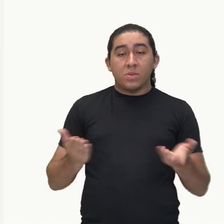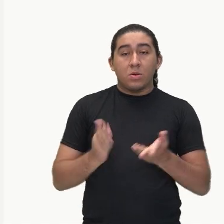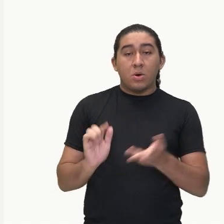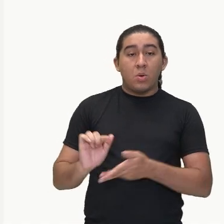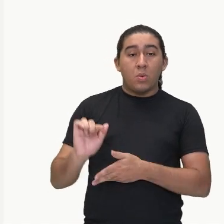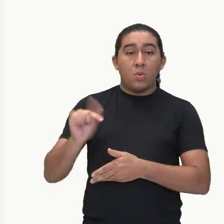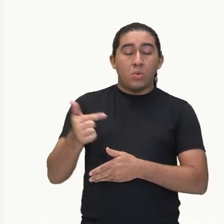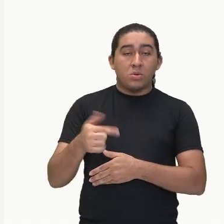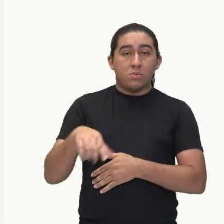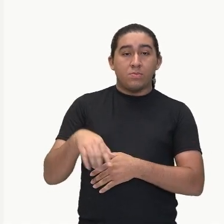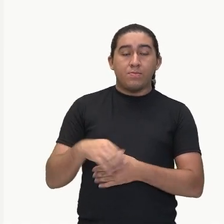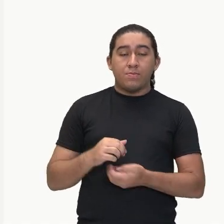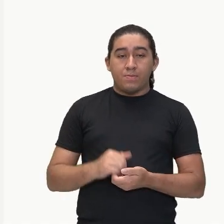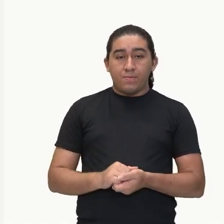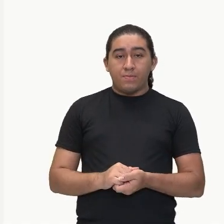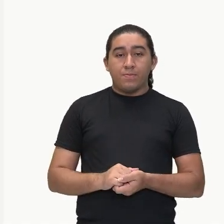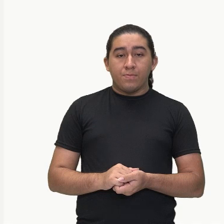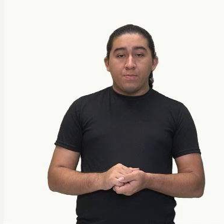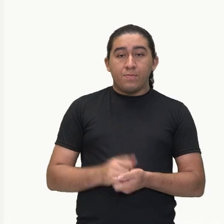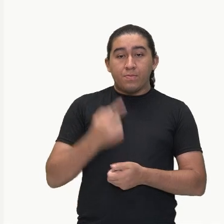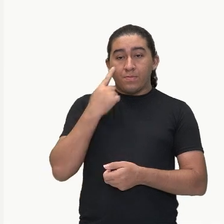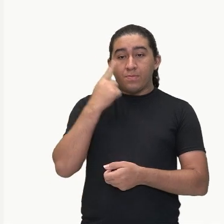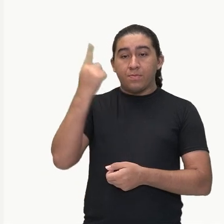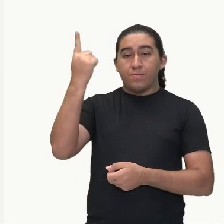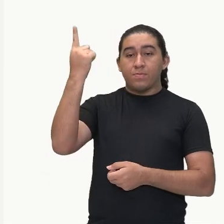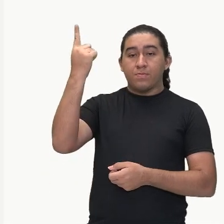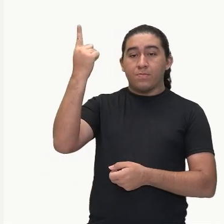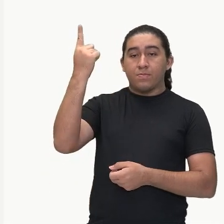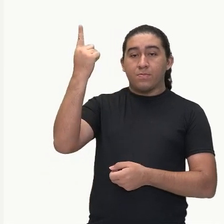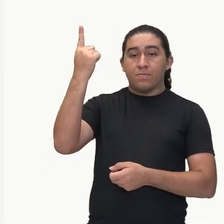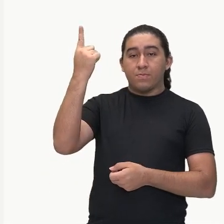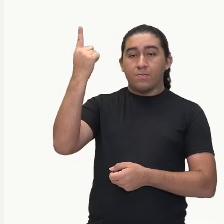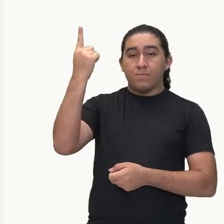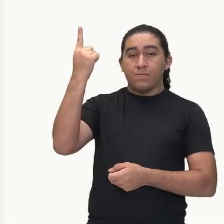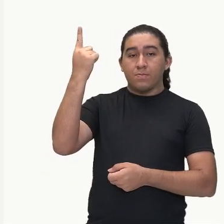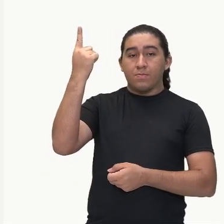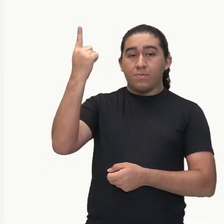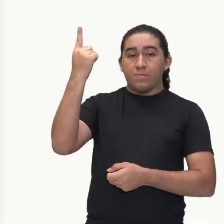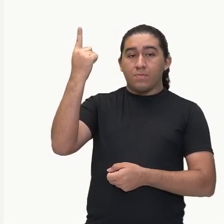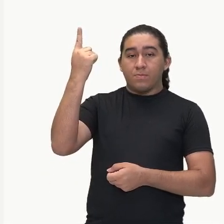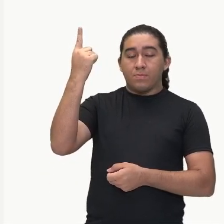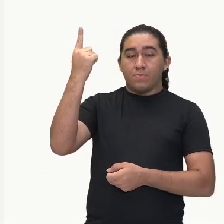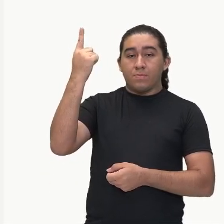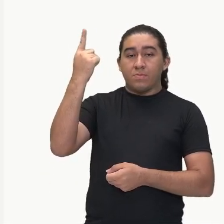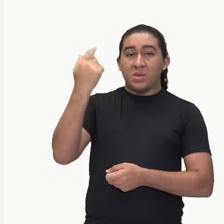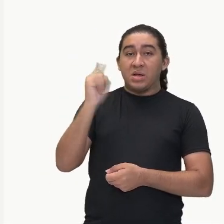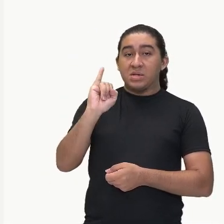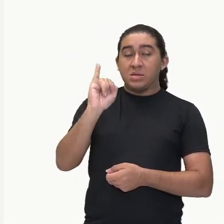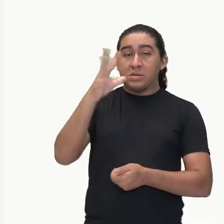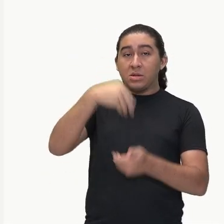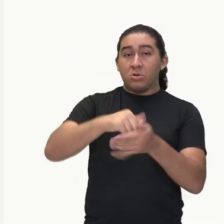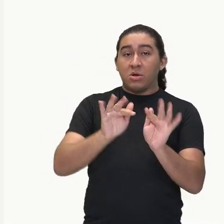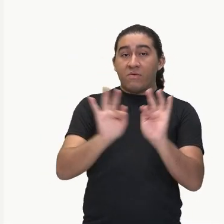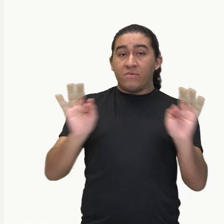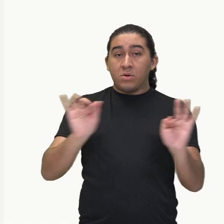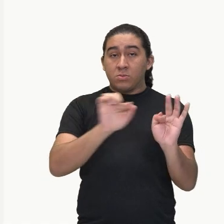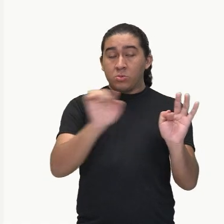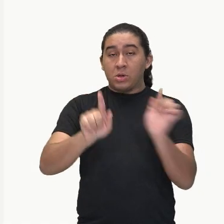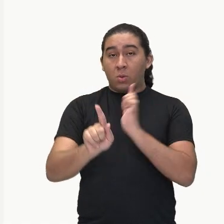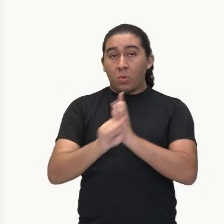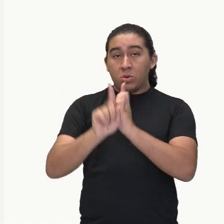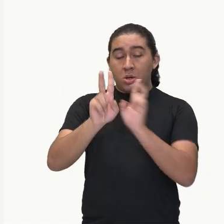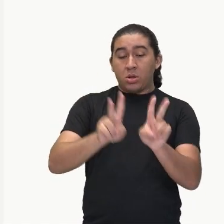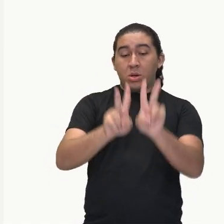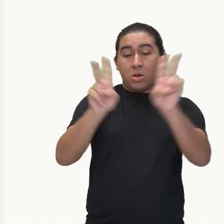dos que. Um dos que, com a expressão um dos que, o verbo pode ser conjugado tanto